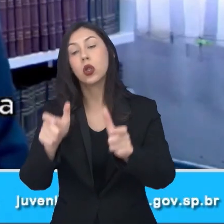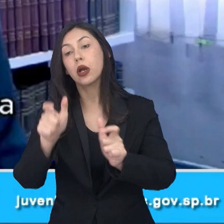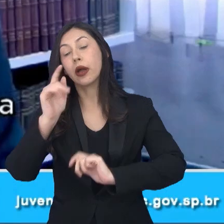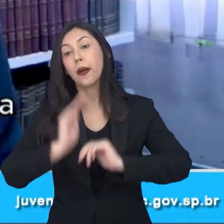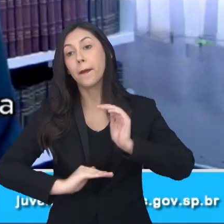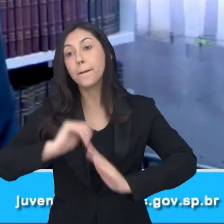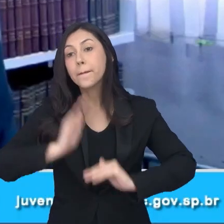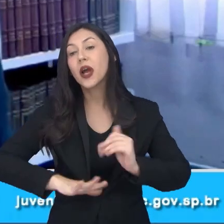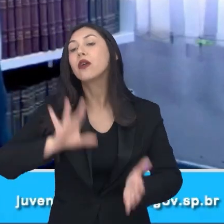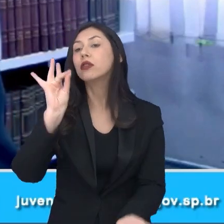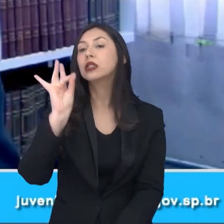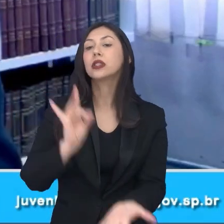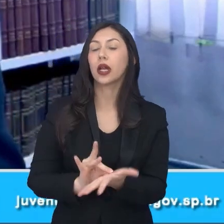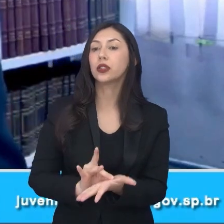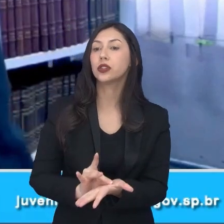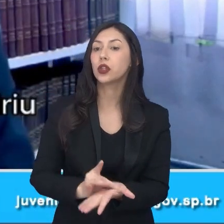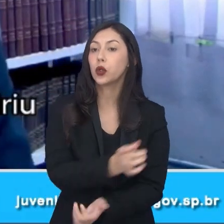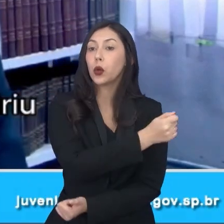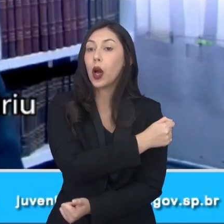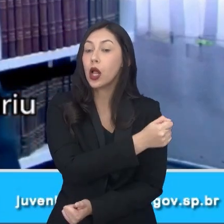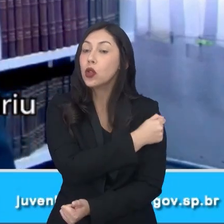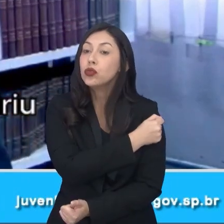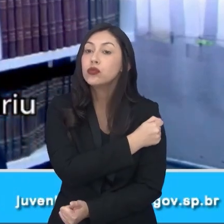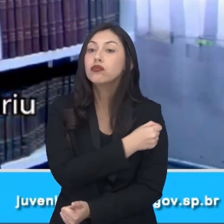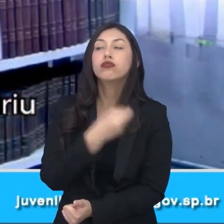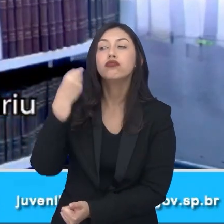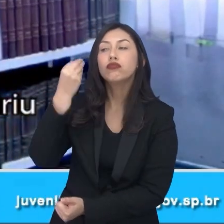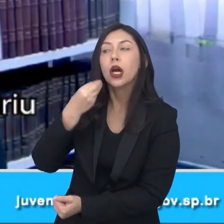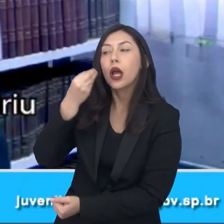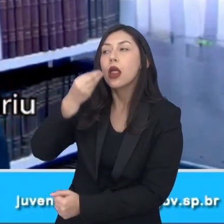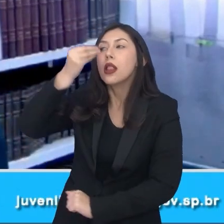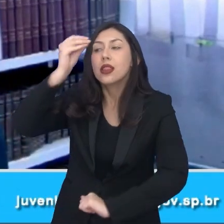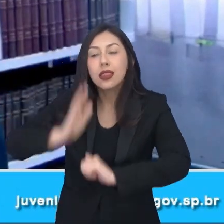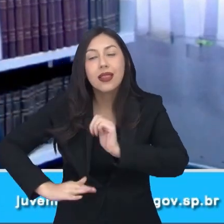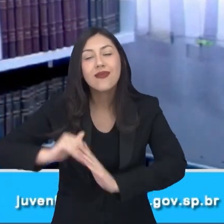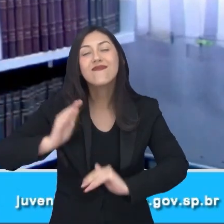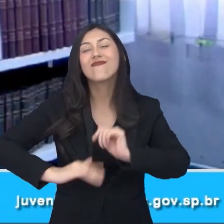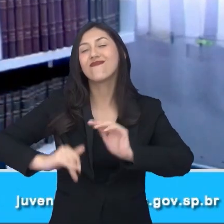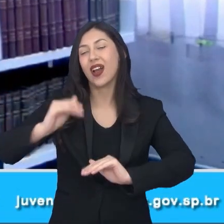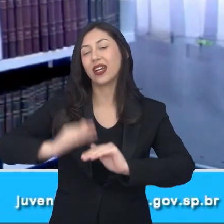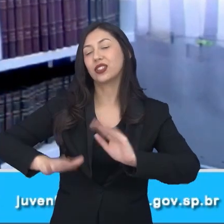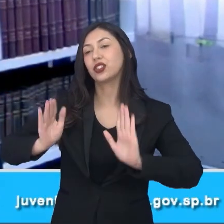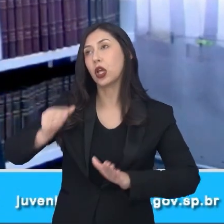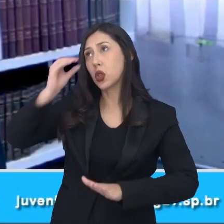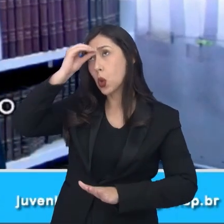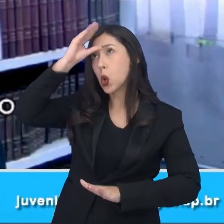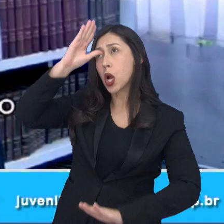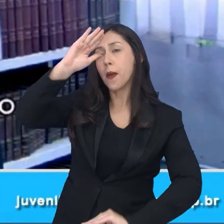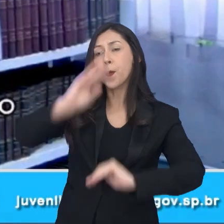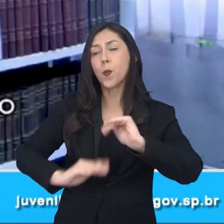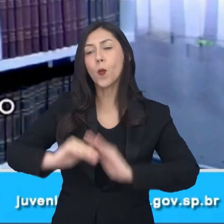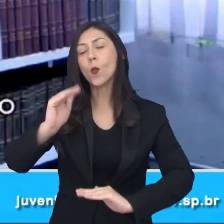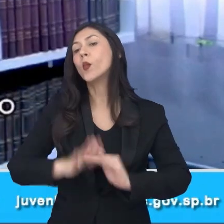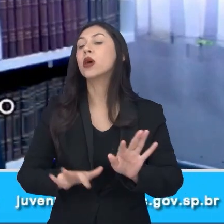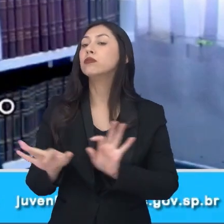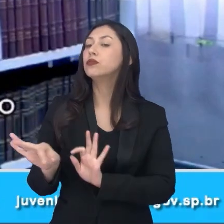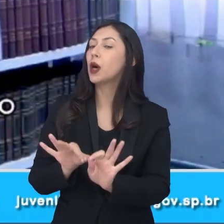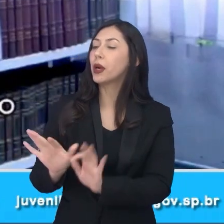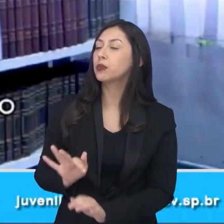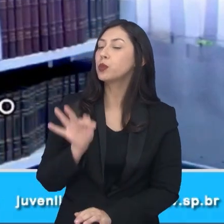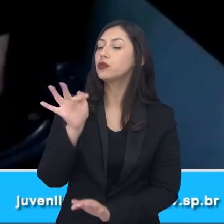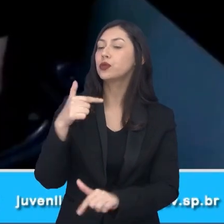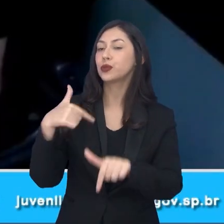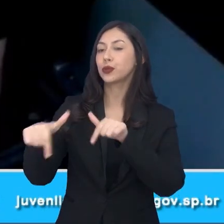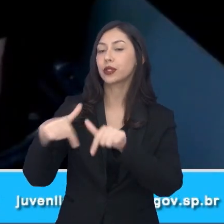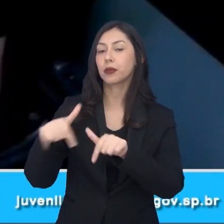atividade prática, onde ele vai colocar na prática o conhecimento que ele adquiriu na faculdade, preparando para o mercado de